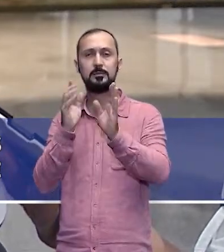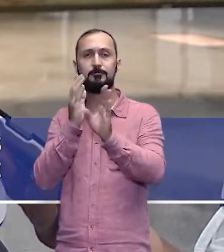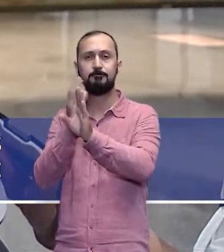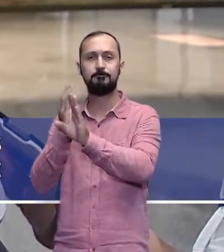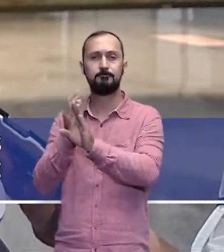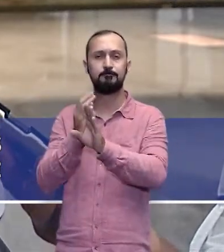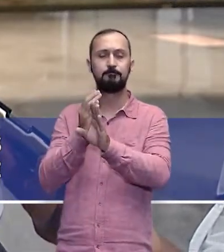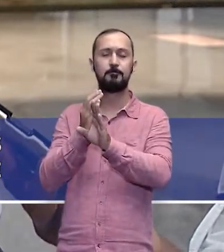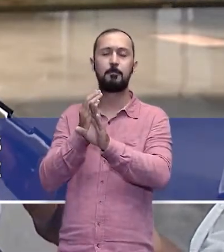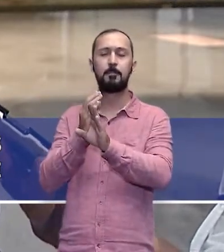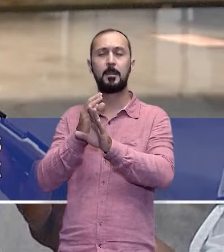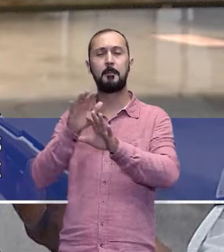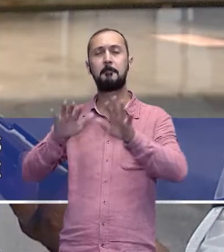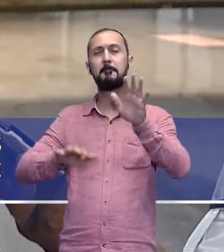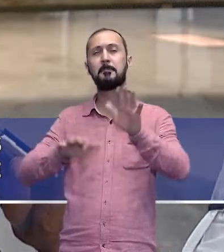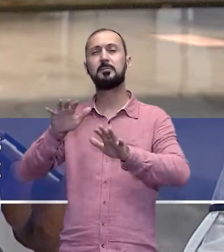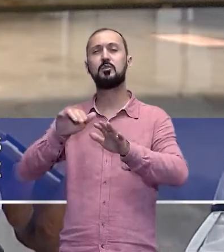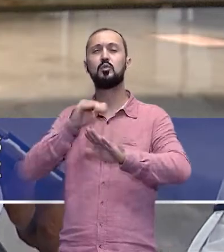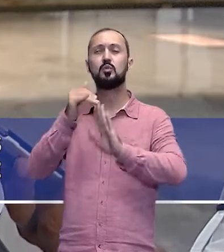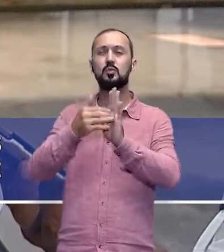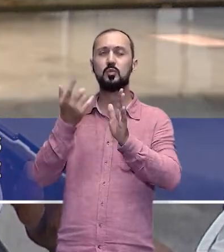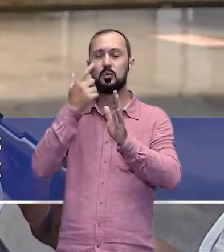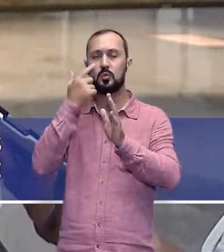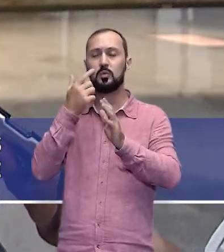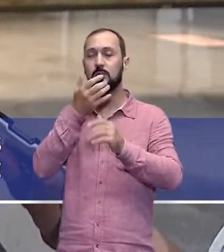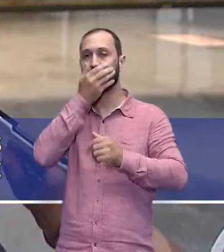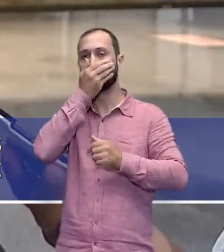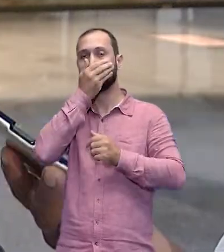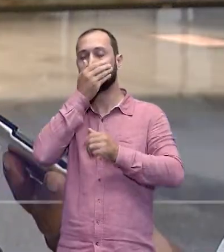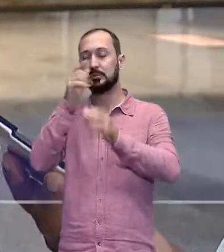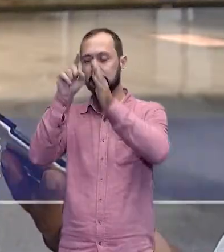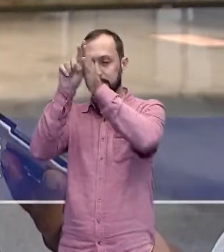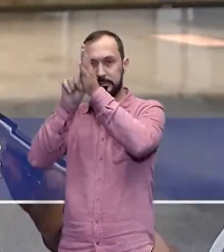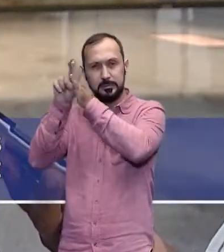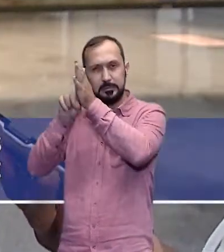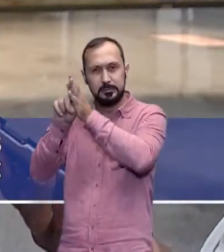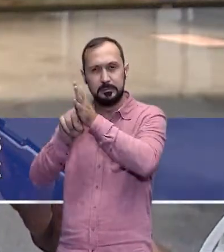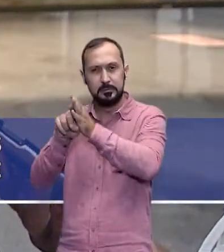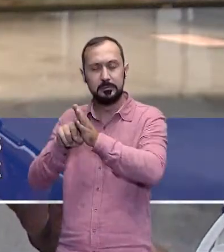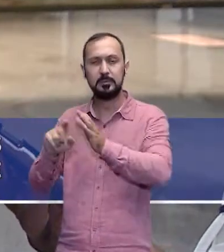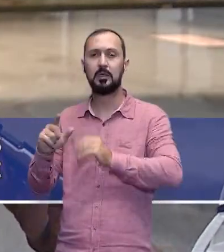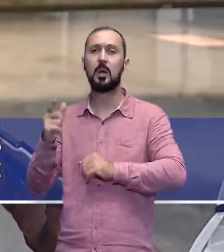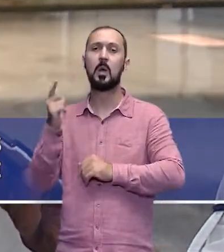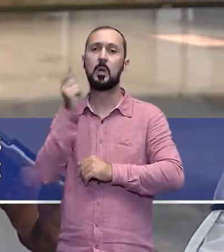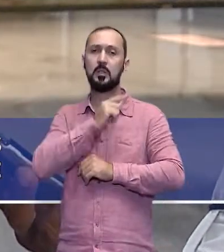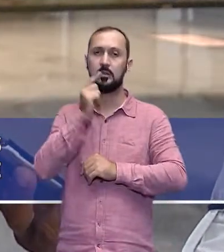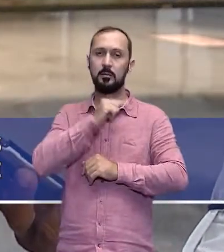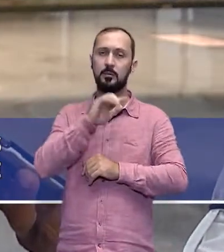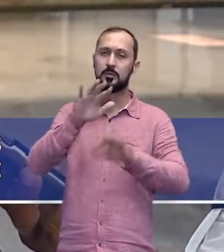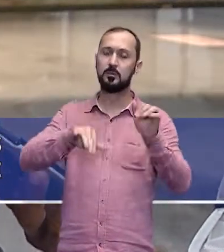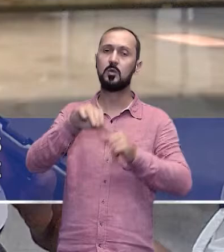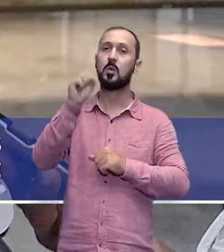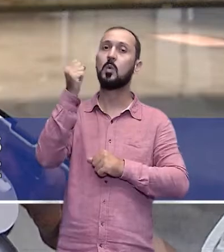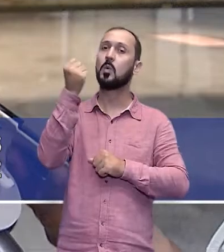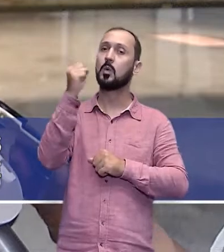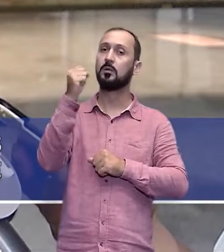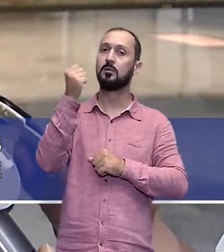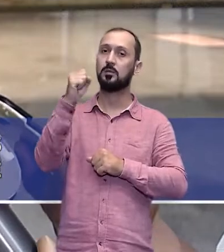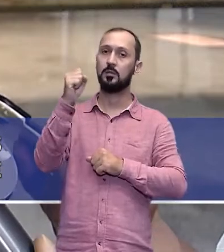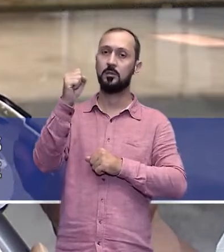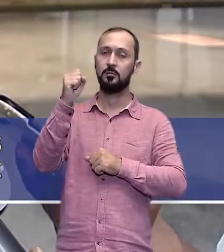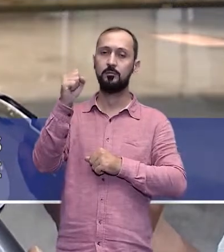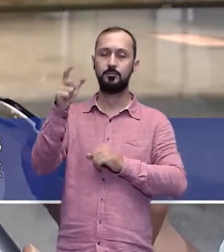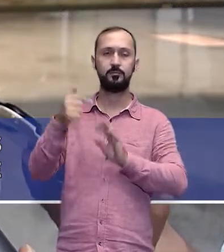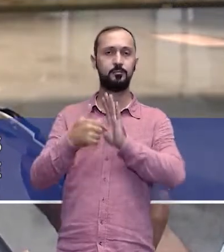feito rastreamento de todas as síndromes respiratórias que nós temos condições de fazer, 8,